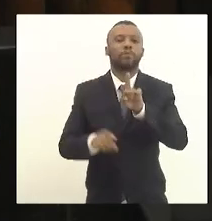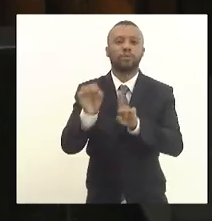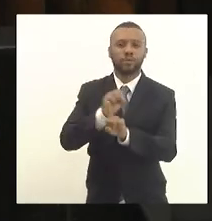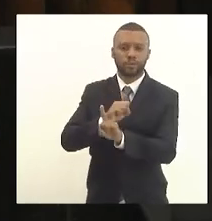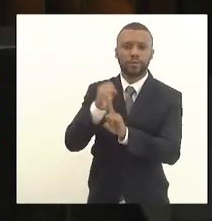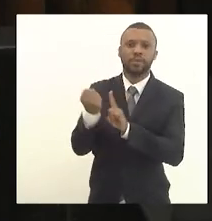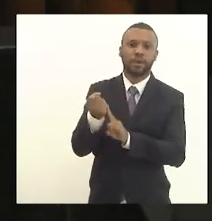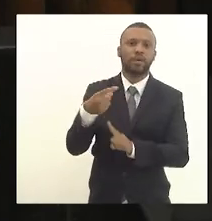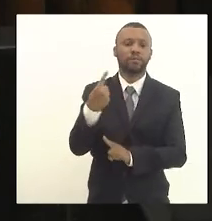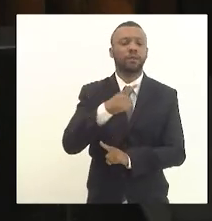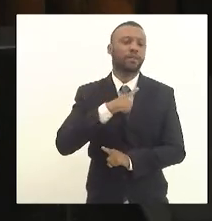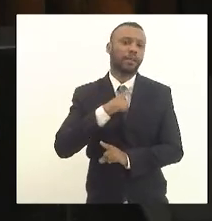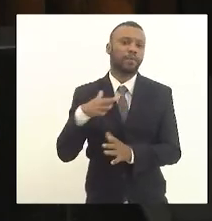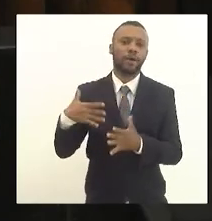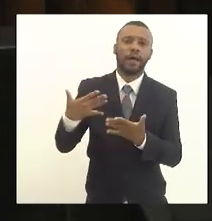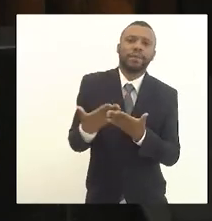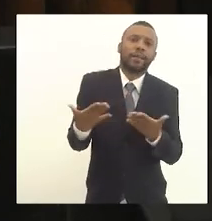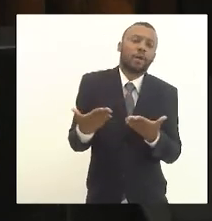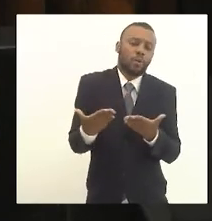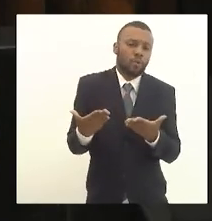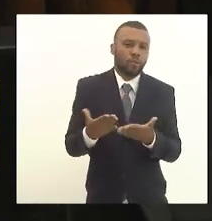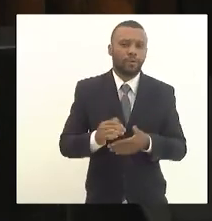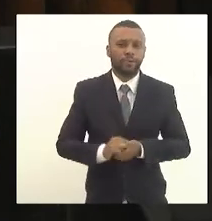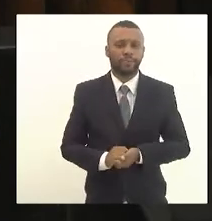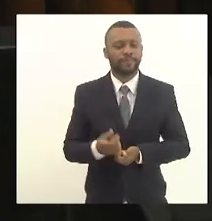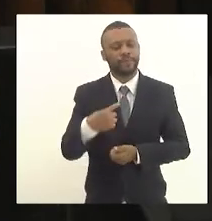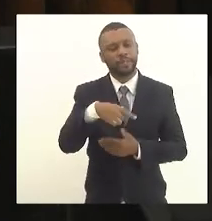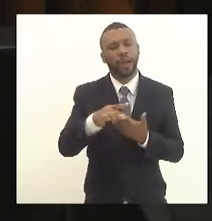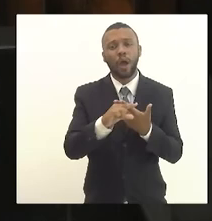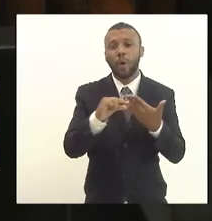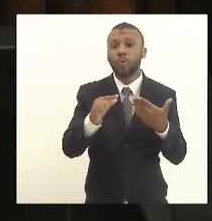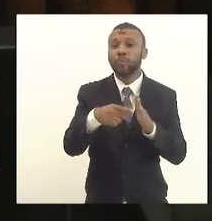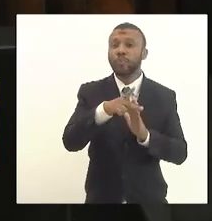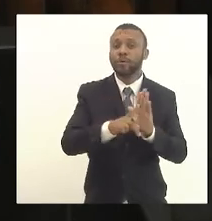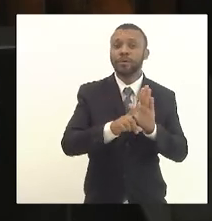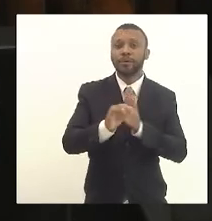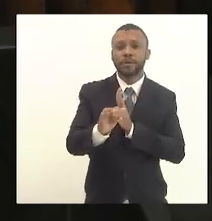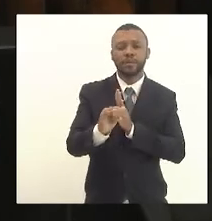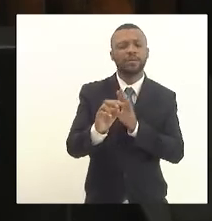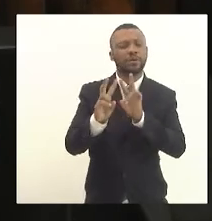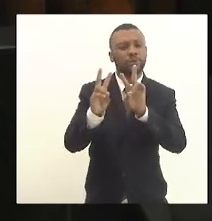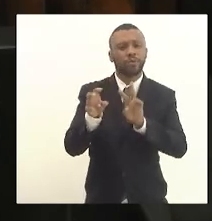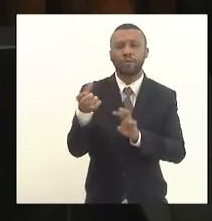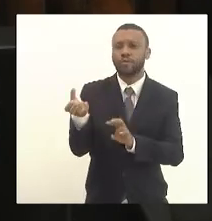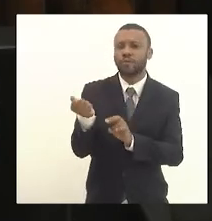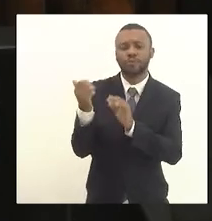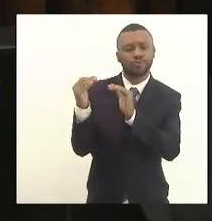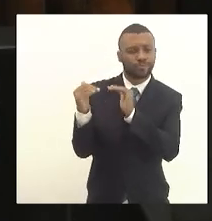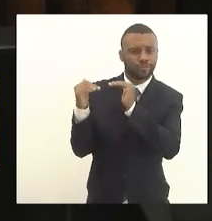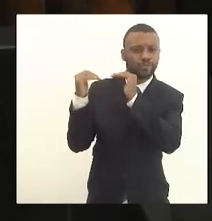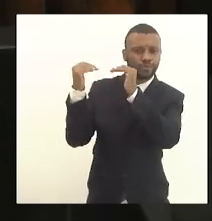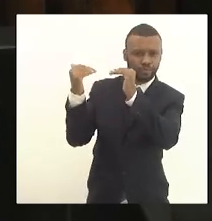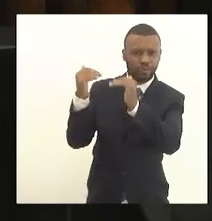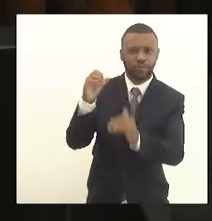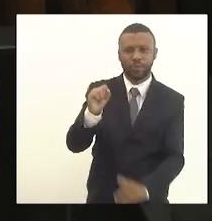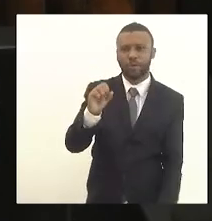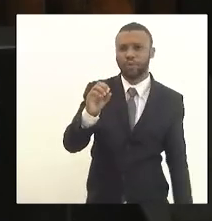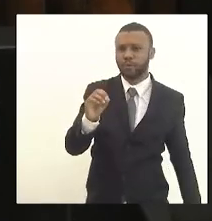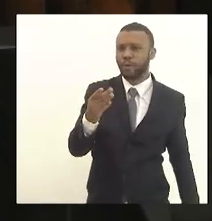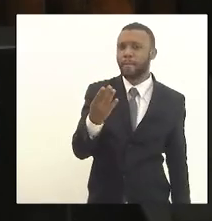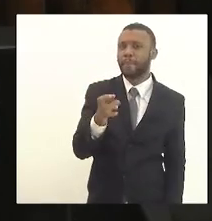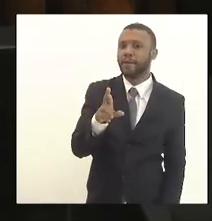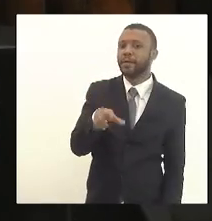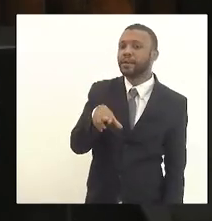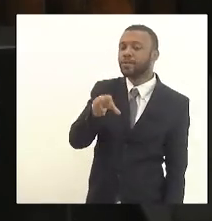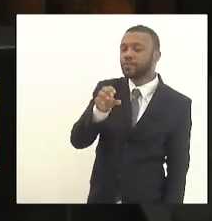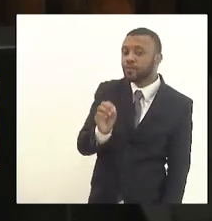Então, o senhor é autor do projeto de lei do Fundo Soberano, né, que hoje já está,